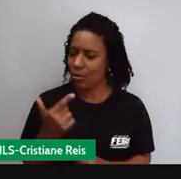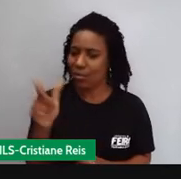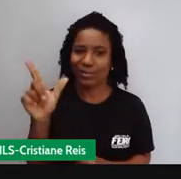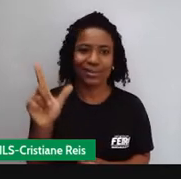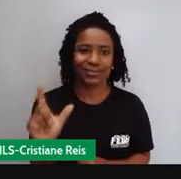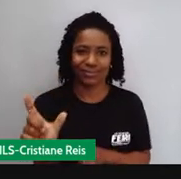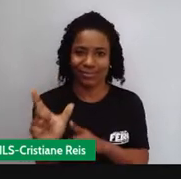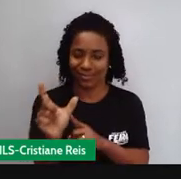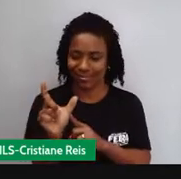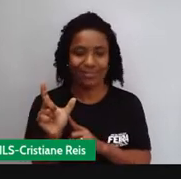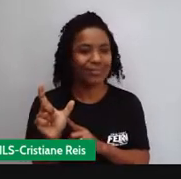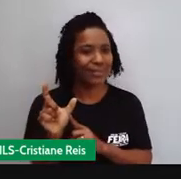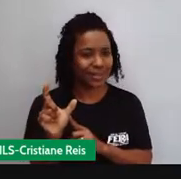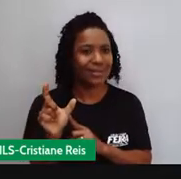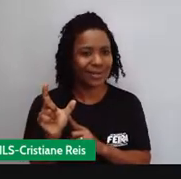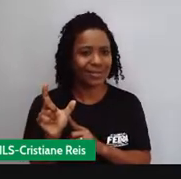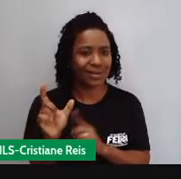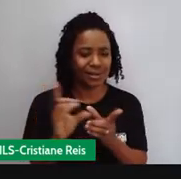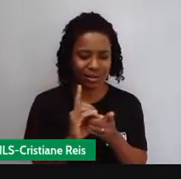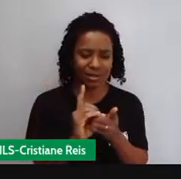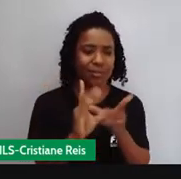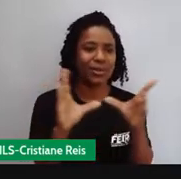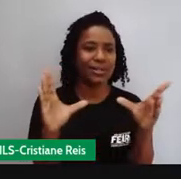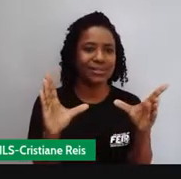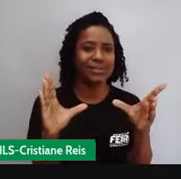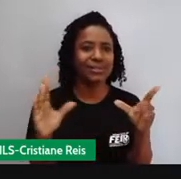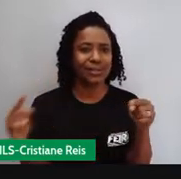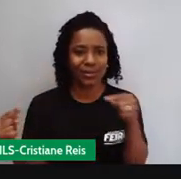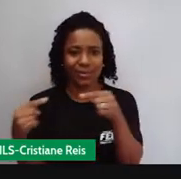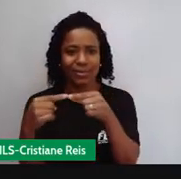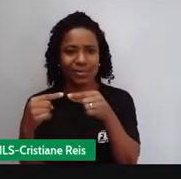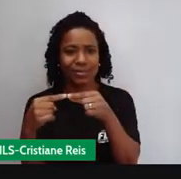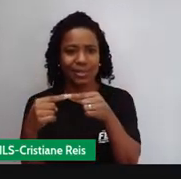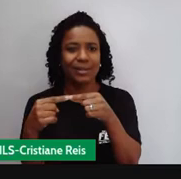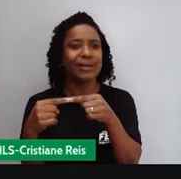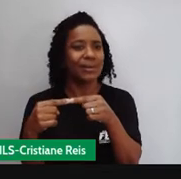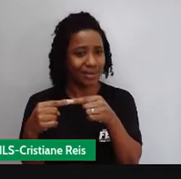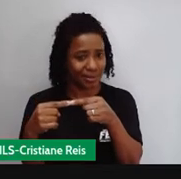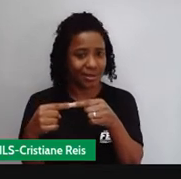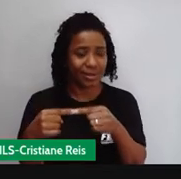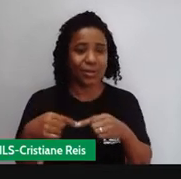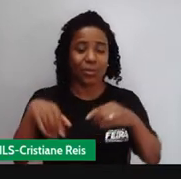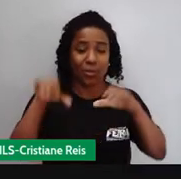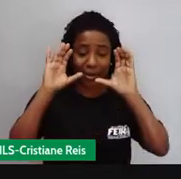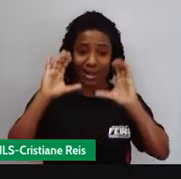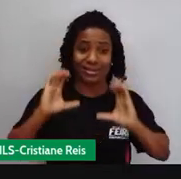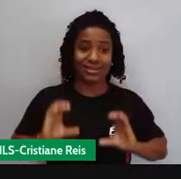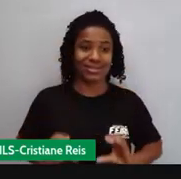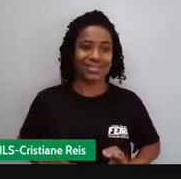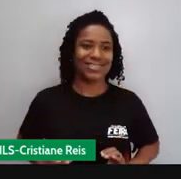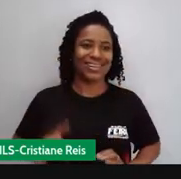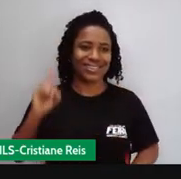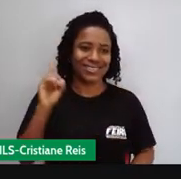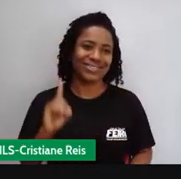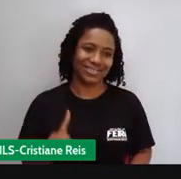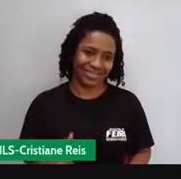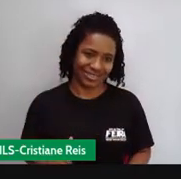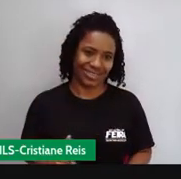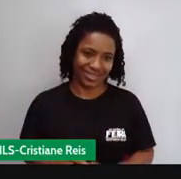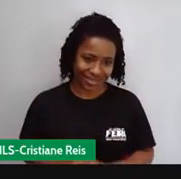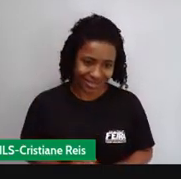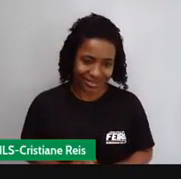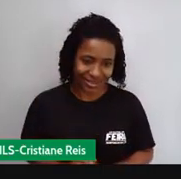sua origem é a palavra cidadania, que significa, em geral, a condição daquele que toma parte